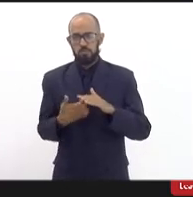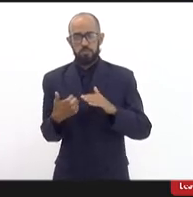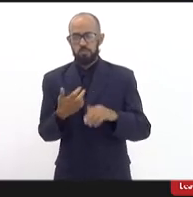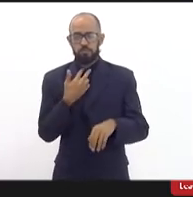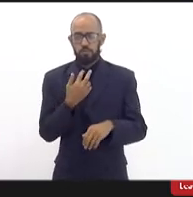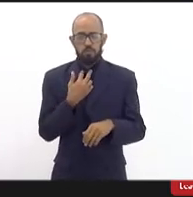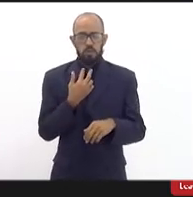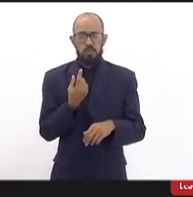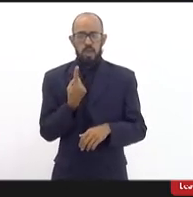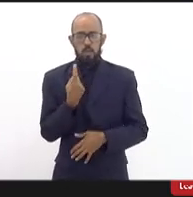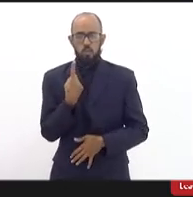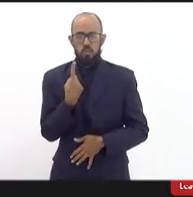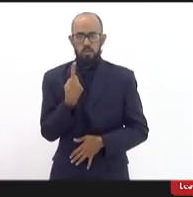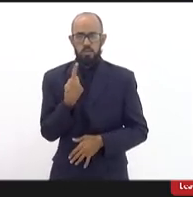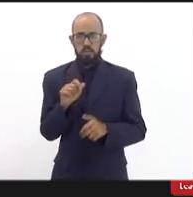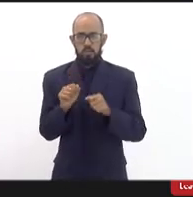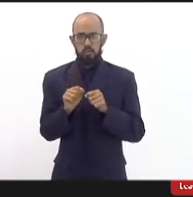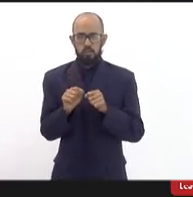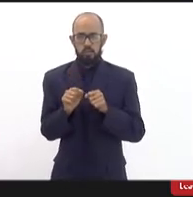a ter um reajuste